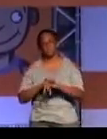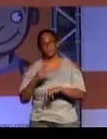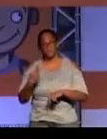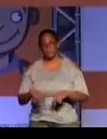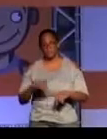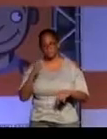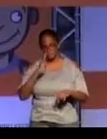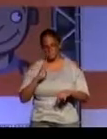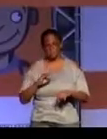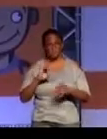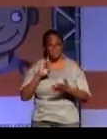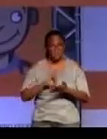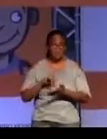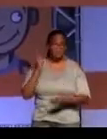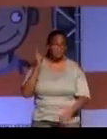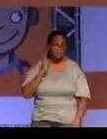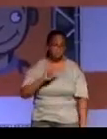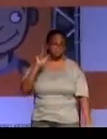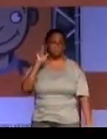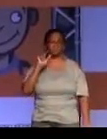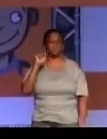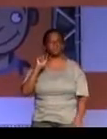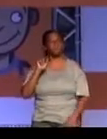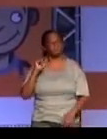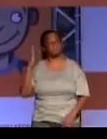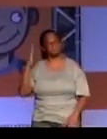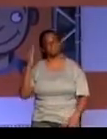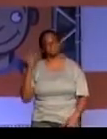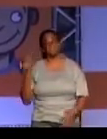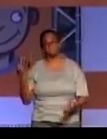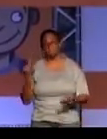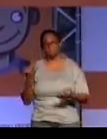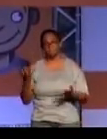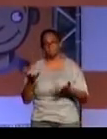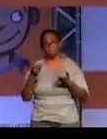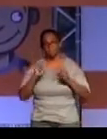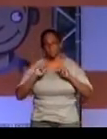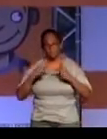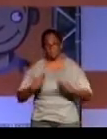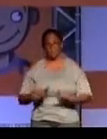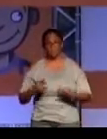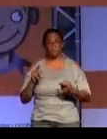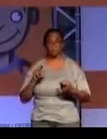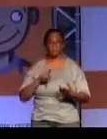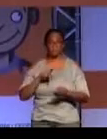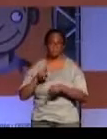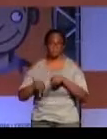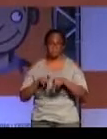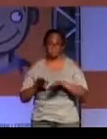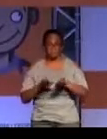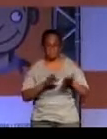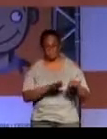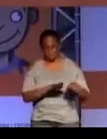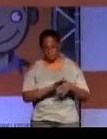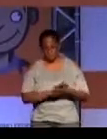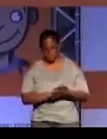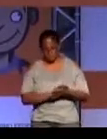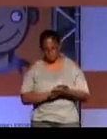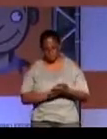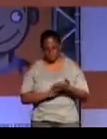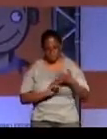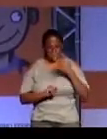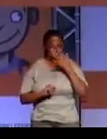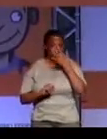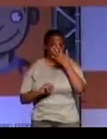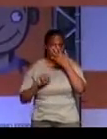Então, uma conquista enorme da população, da humanidade. E no bojo